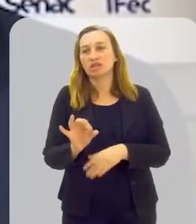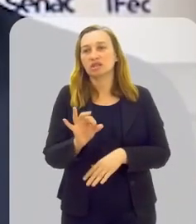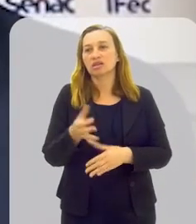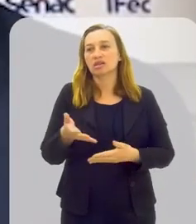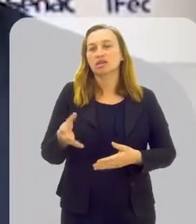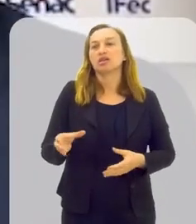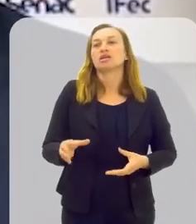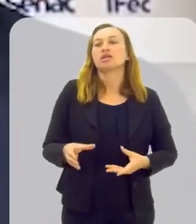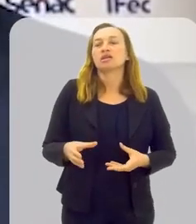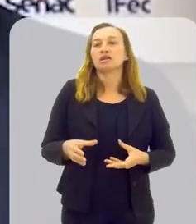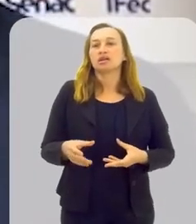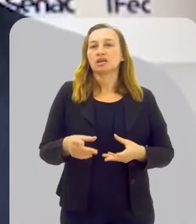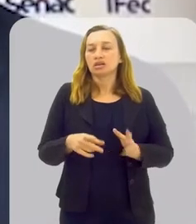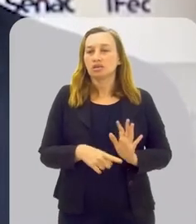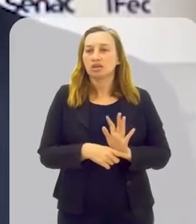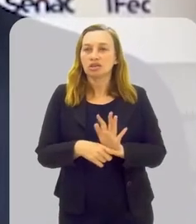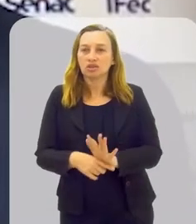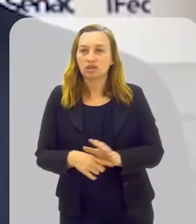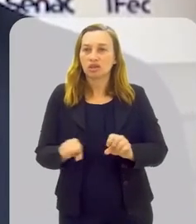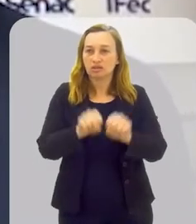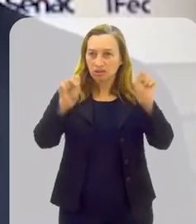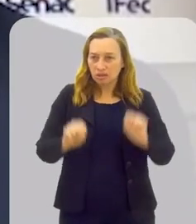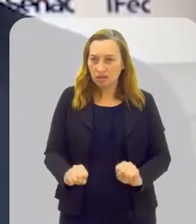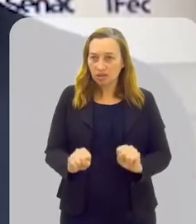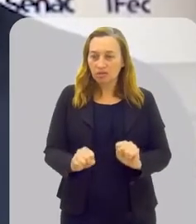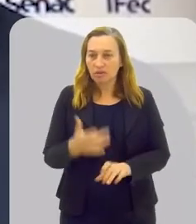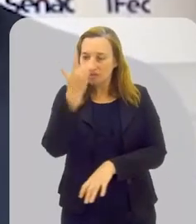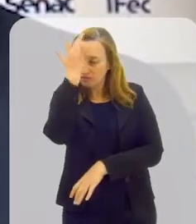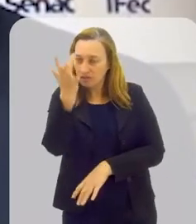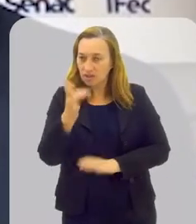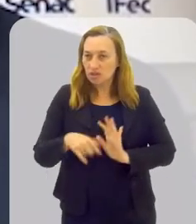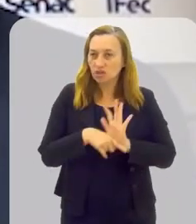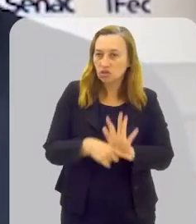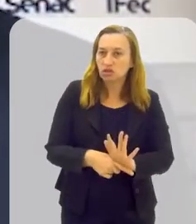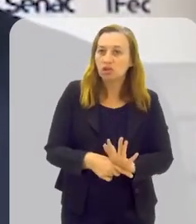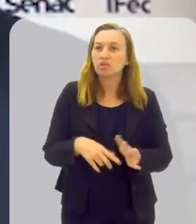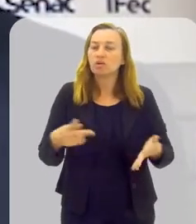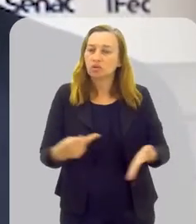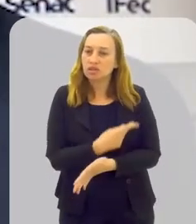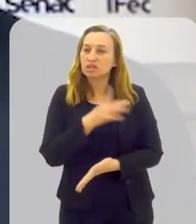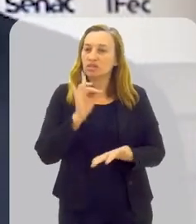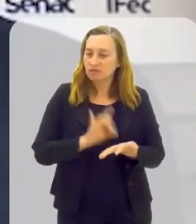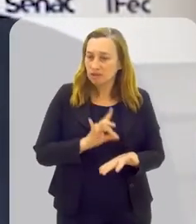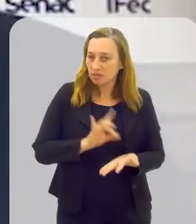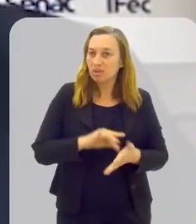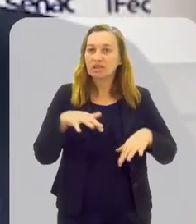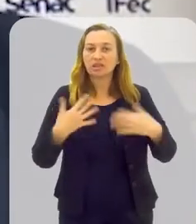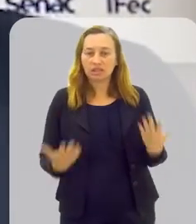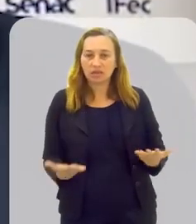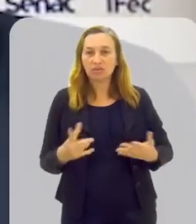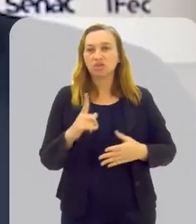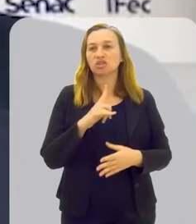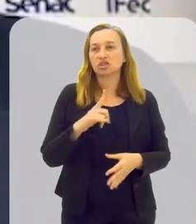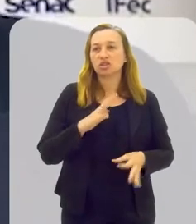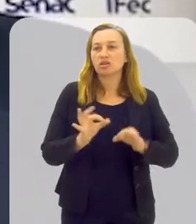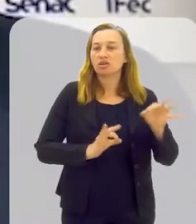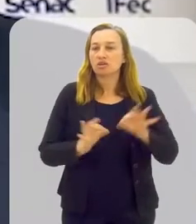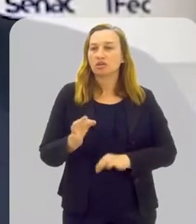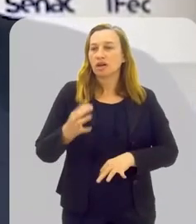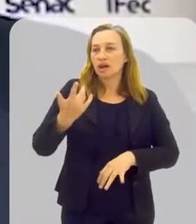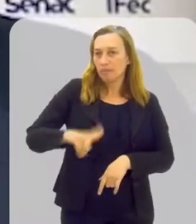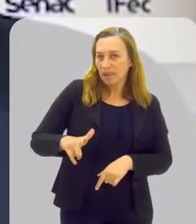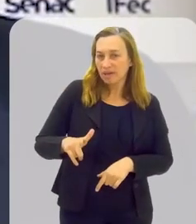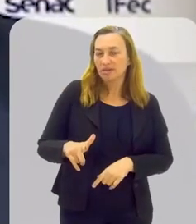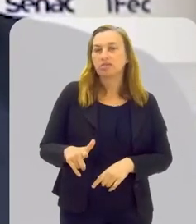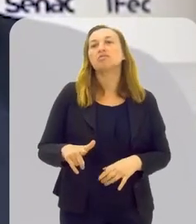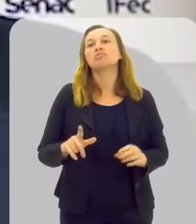exclusivos a colaboradores do sistema seria mais fácil de aparar essas arestas que aconteceram realmente então a gente teve o